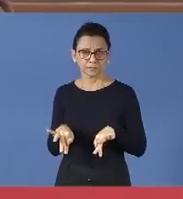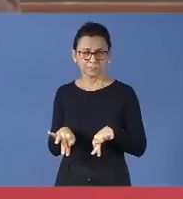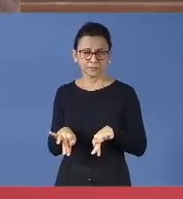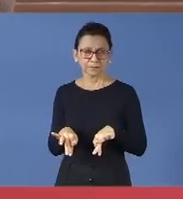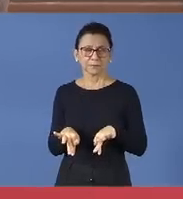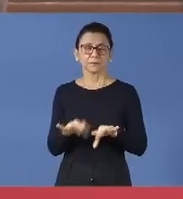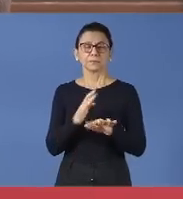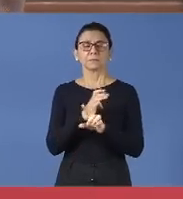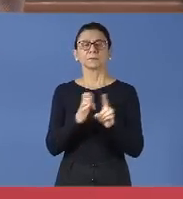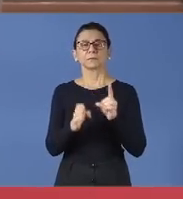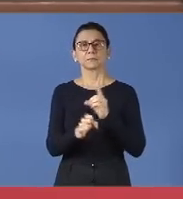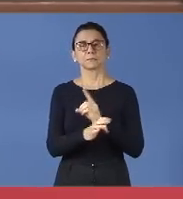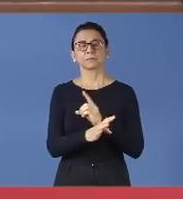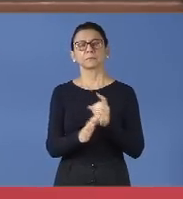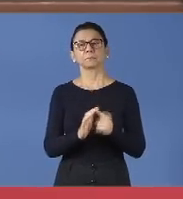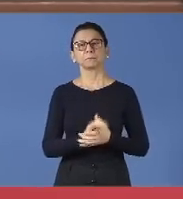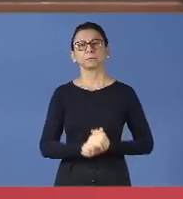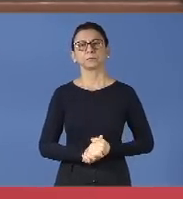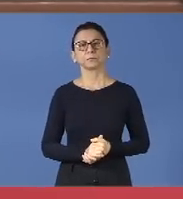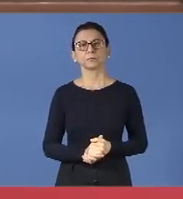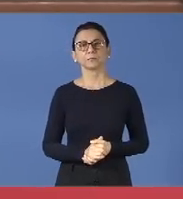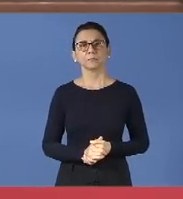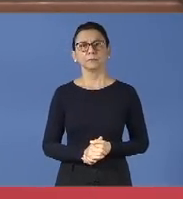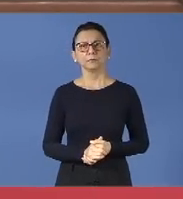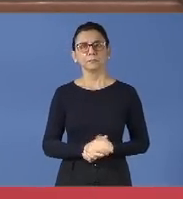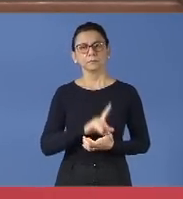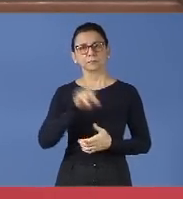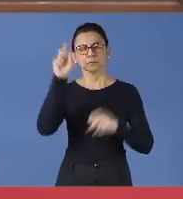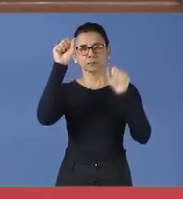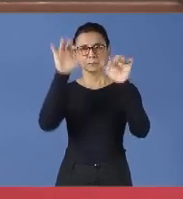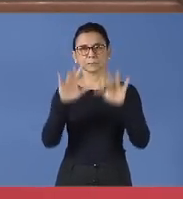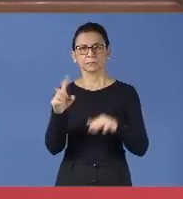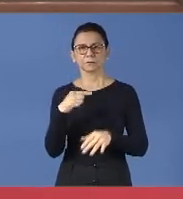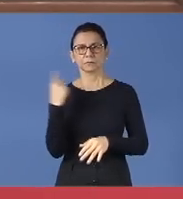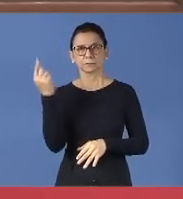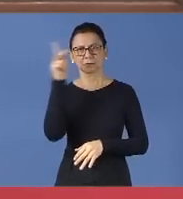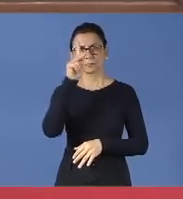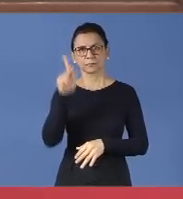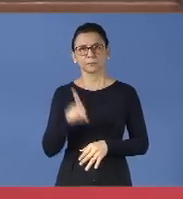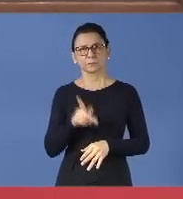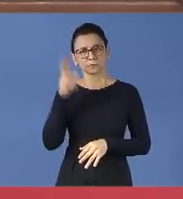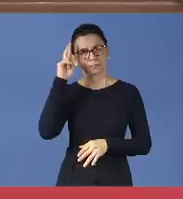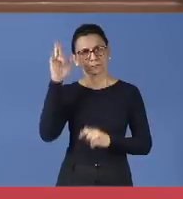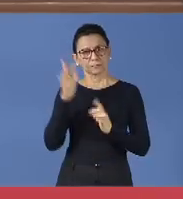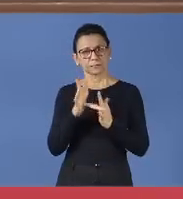está encerrada a nossa escola bíblica dominical. Deus abençoe a todos, a paz do Senhor.